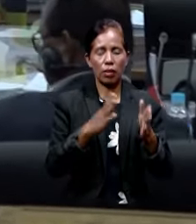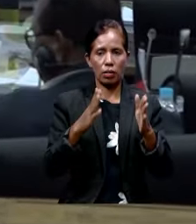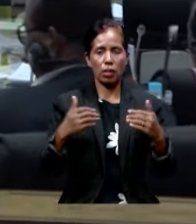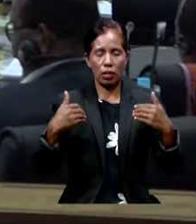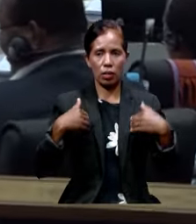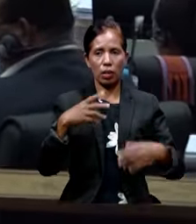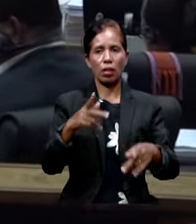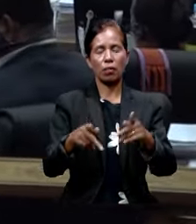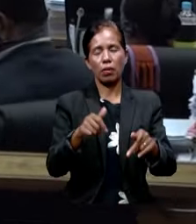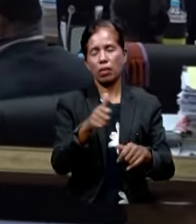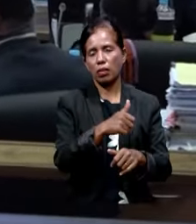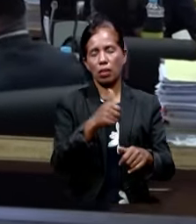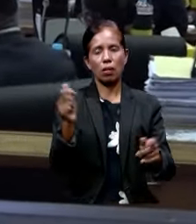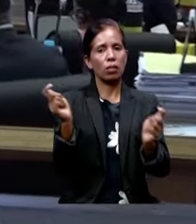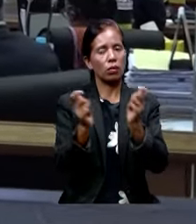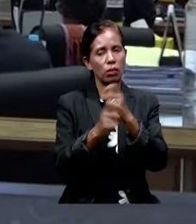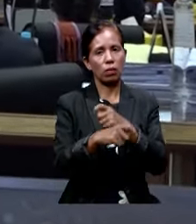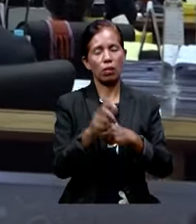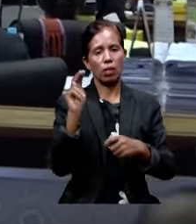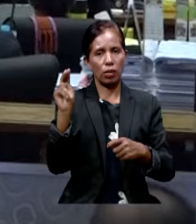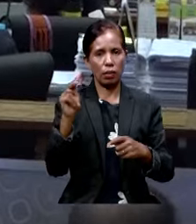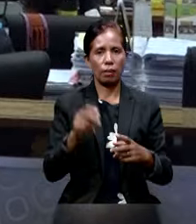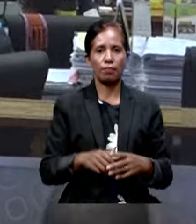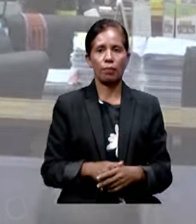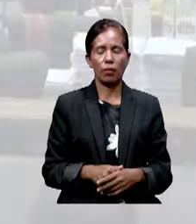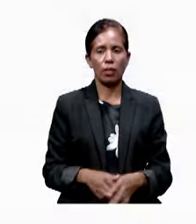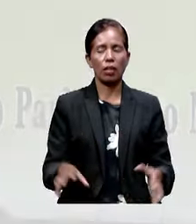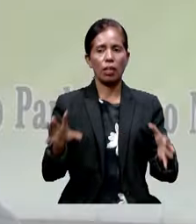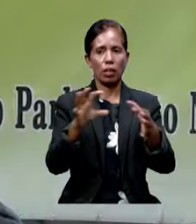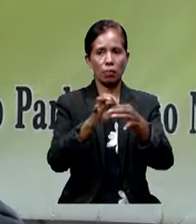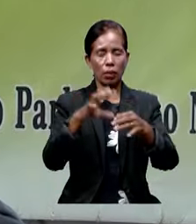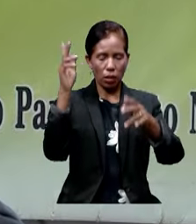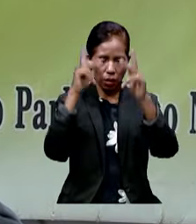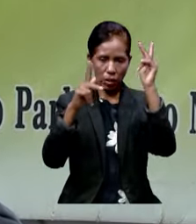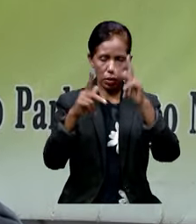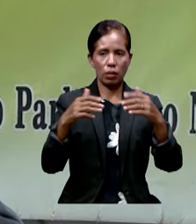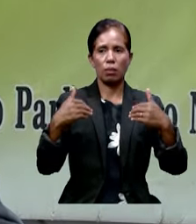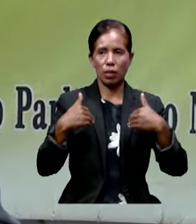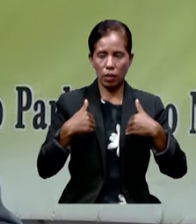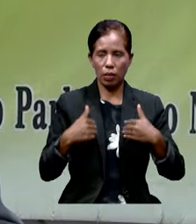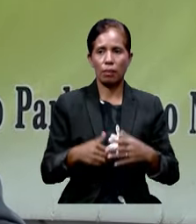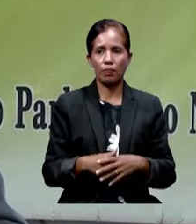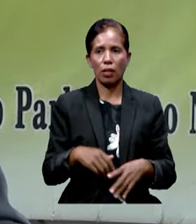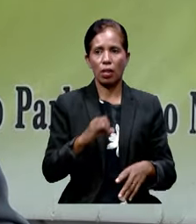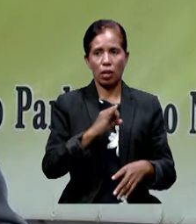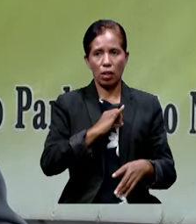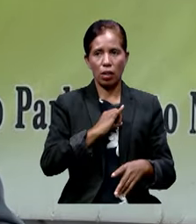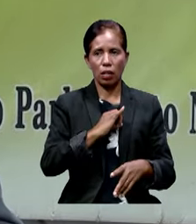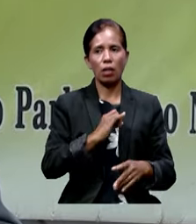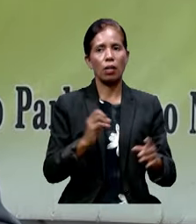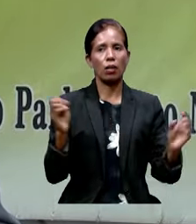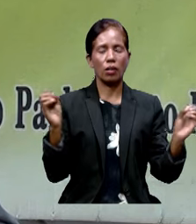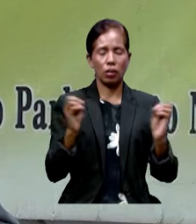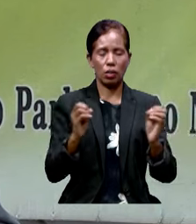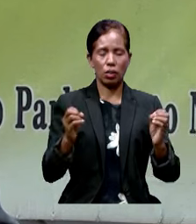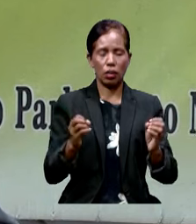kandidatu Embaixador Seluk atu Trokania. Ligado ba kazu, nebe maka iha, haula iha